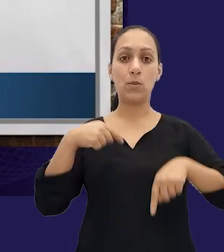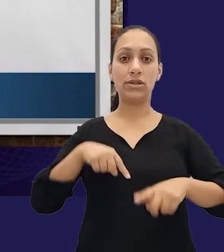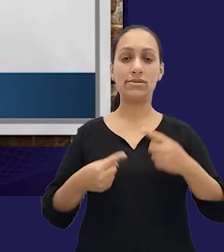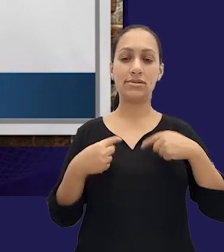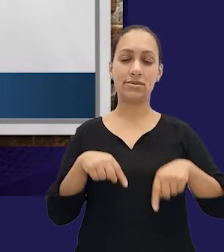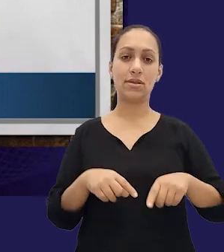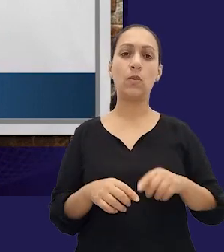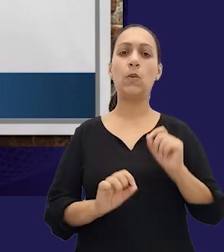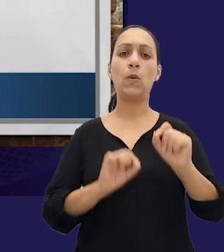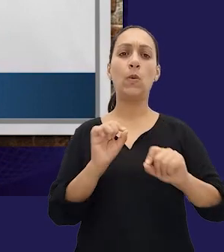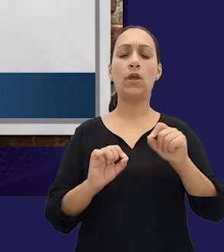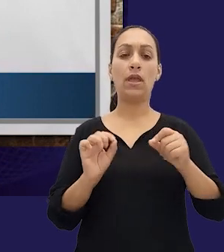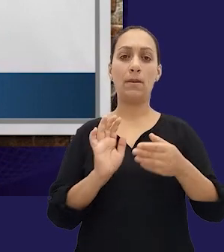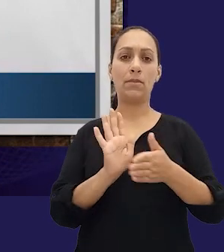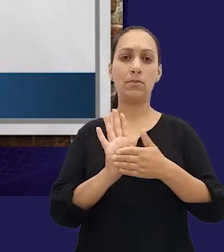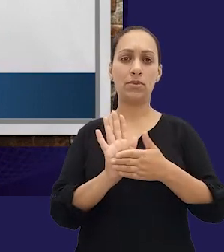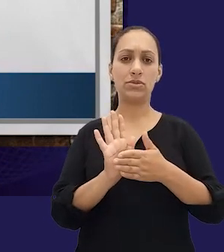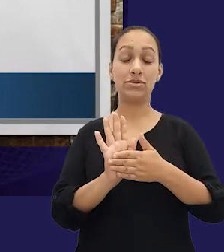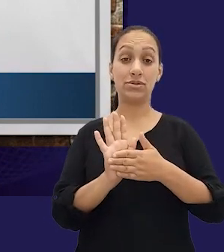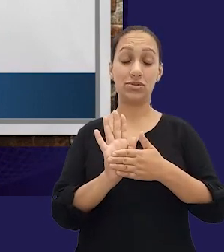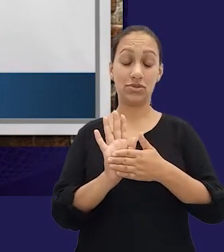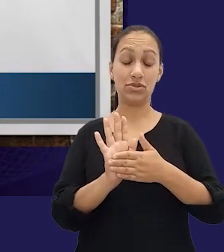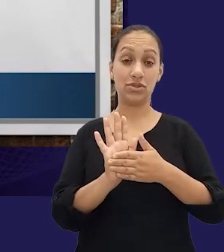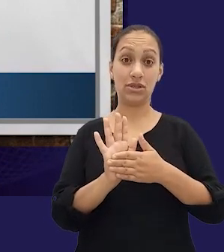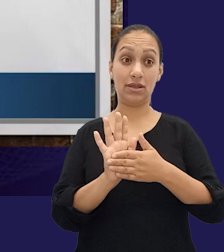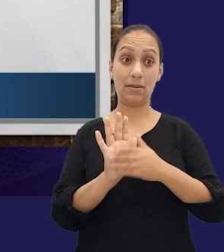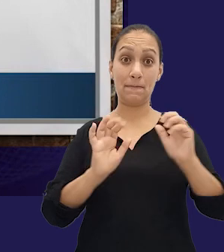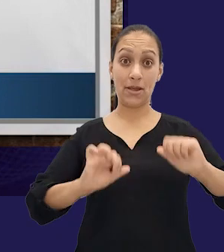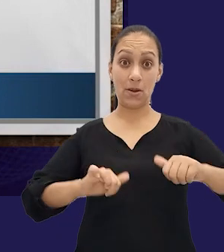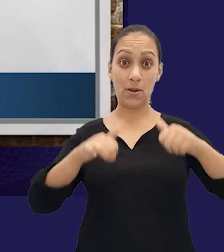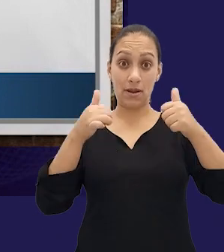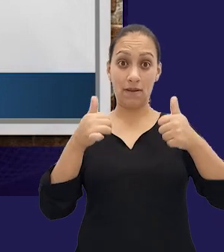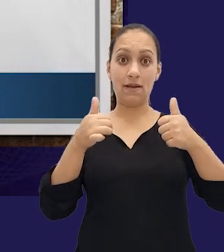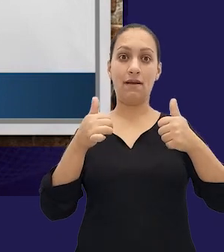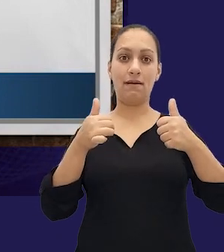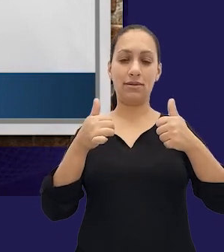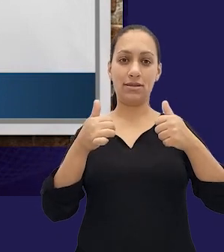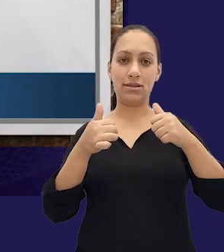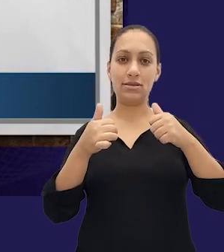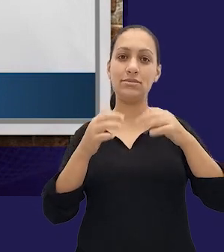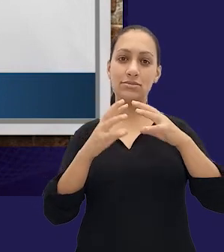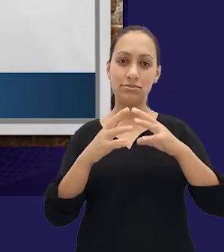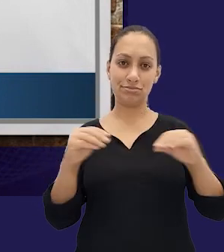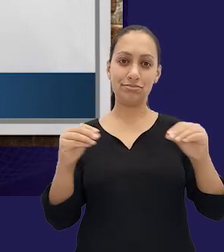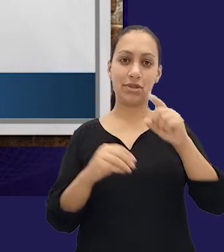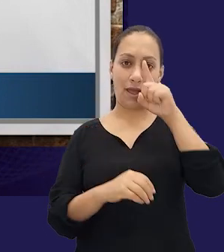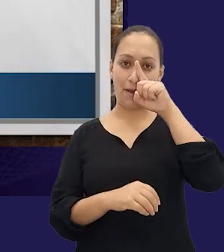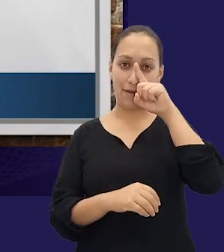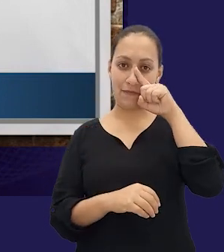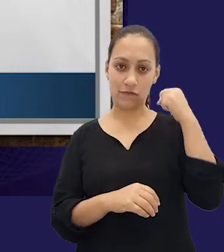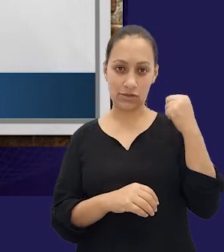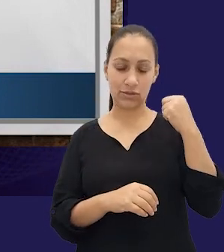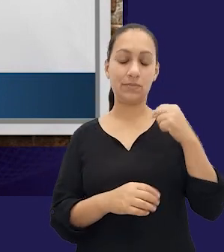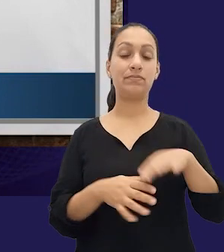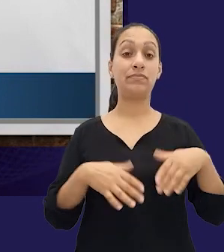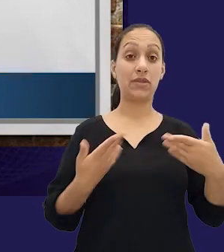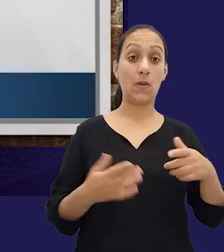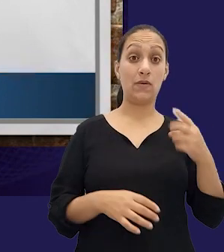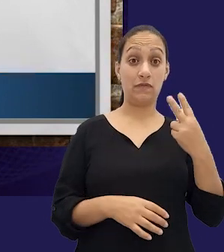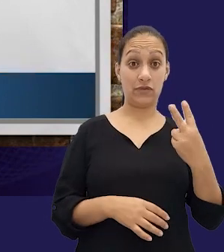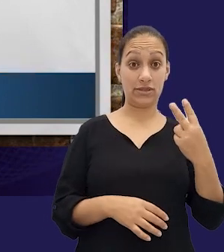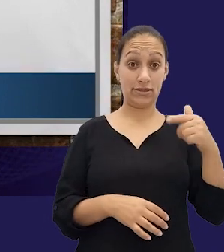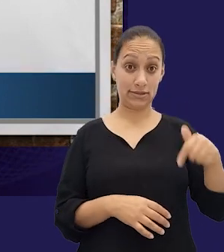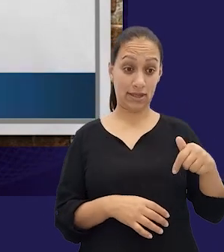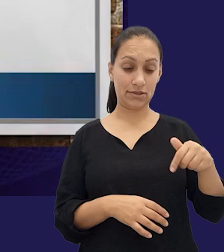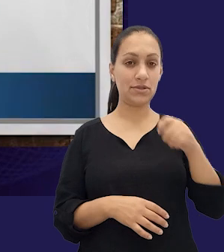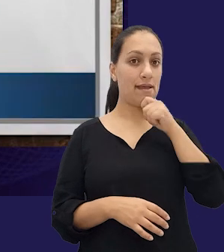de possibilitar a recuperação da infecção. Então, esses 27 agentes, não conhecidos, não declarados, tá?